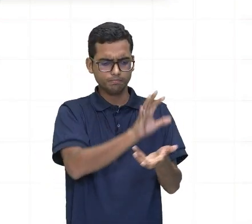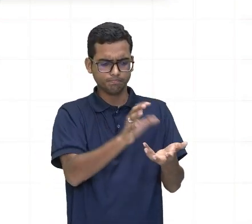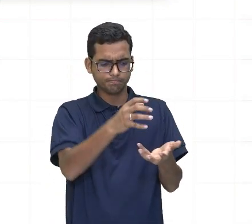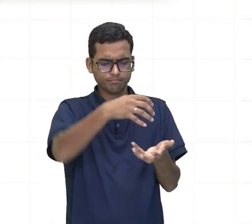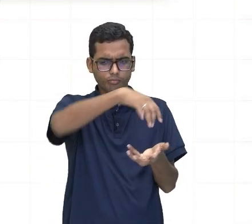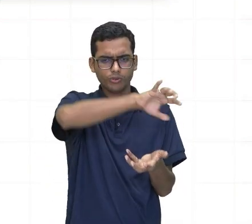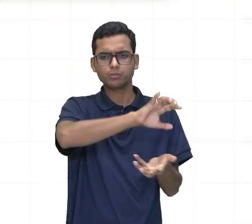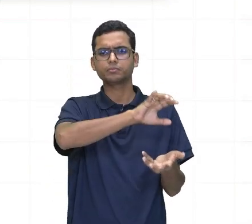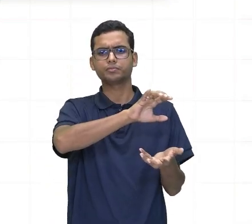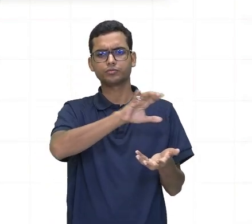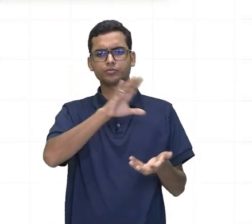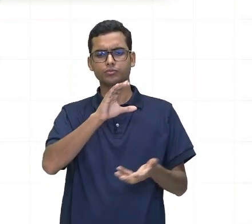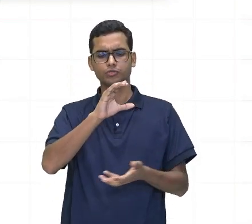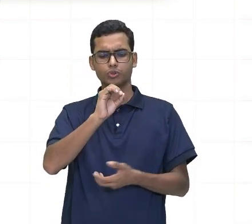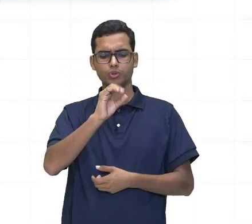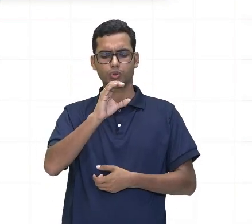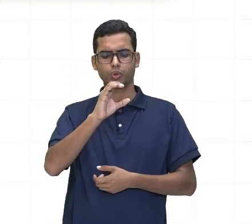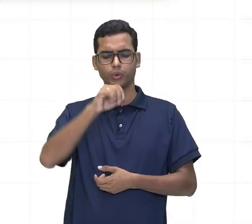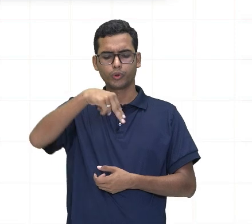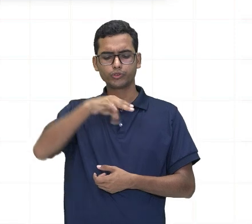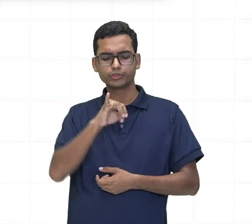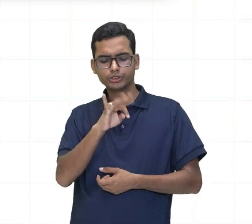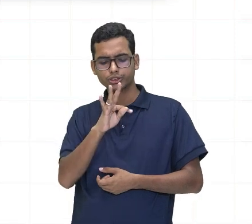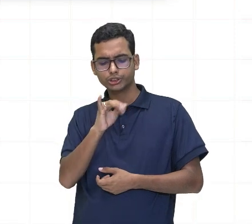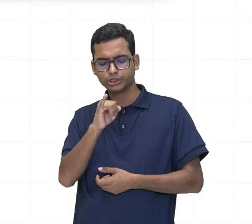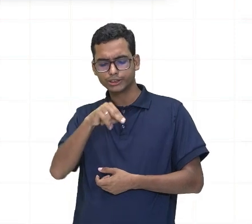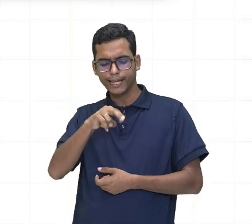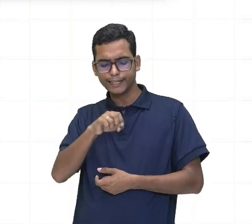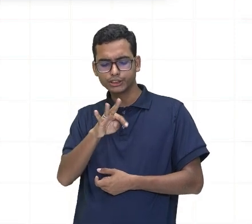século XV. Antes desse período,